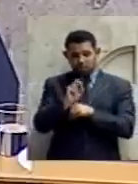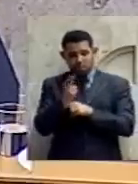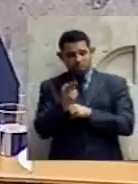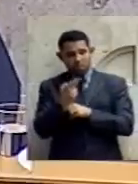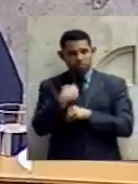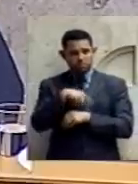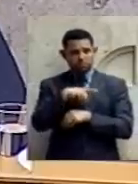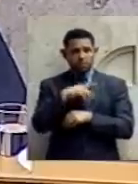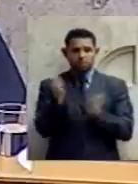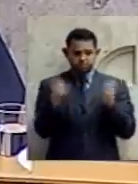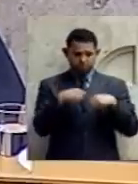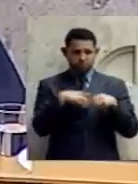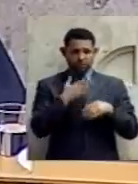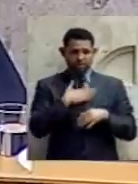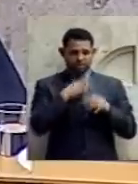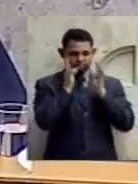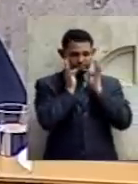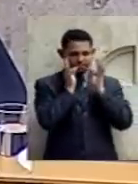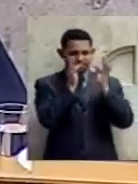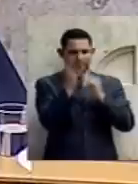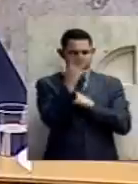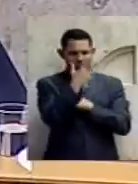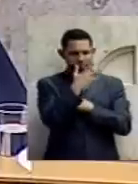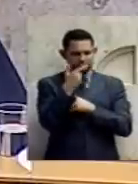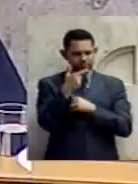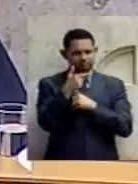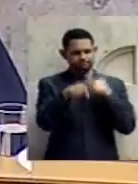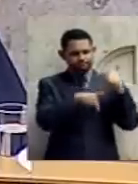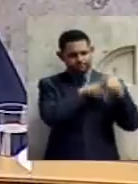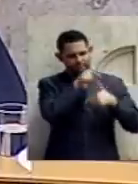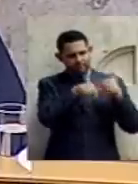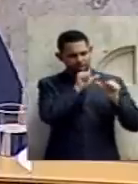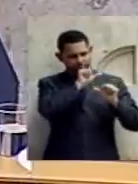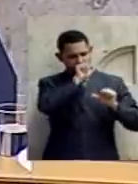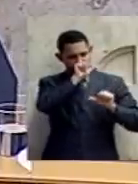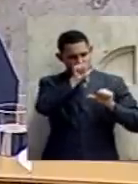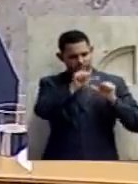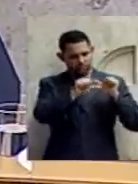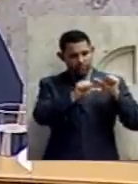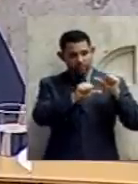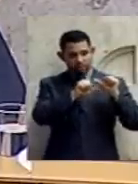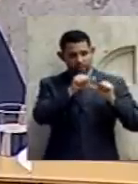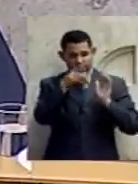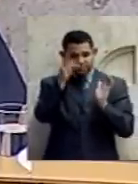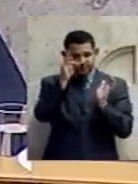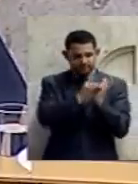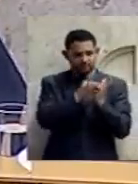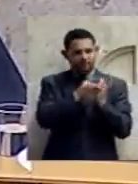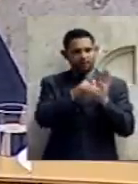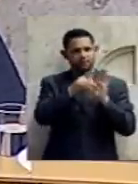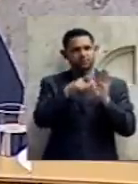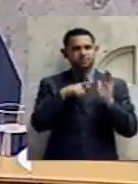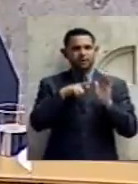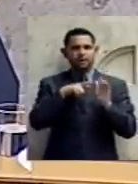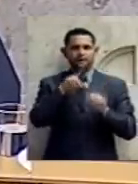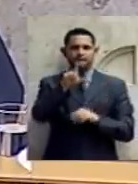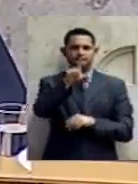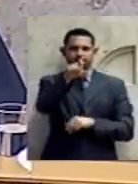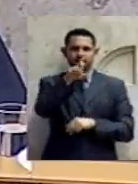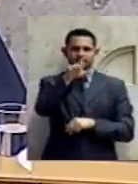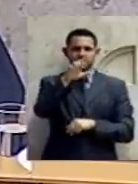pude testemunhar o admirável empenho por tornar efetiva a lei da ficha limpa, porque convencido